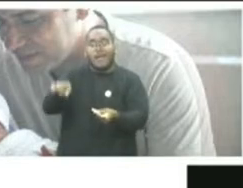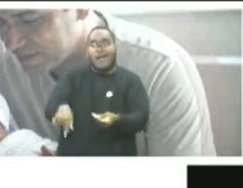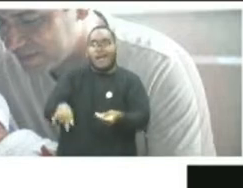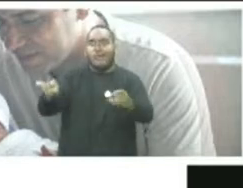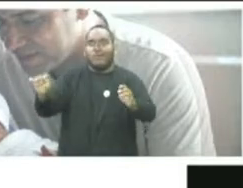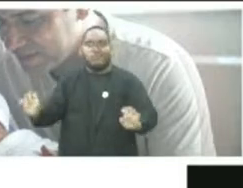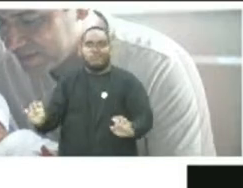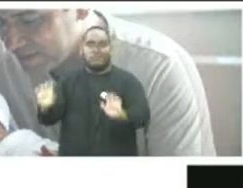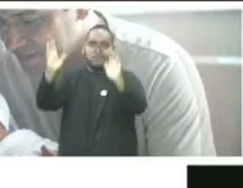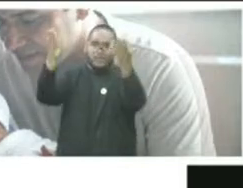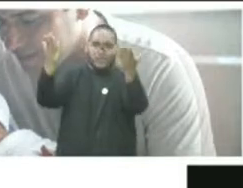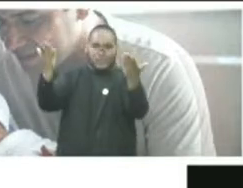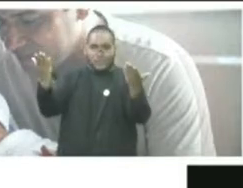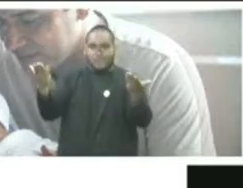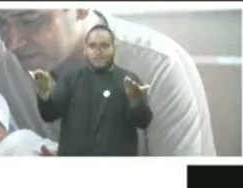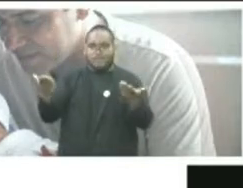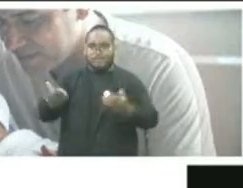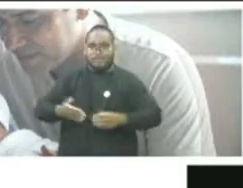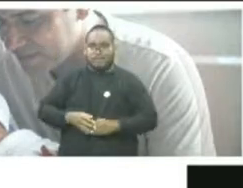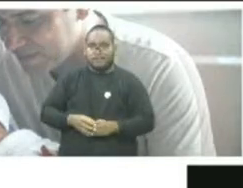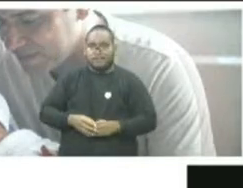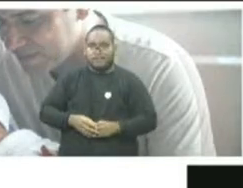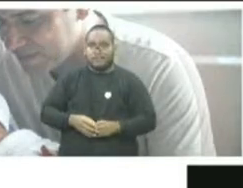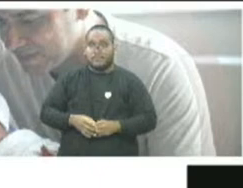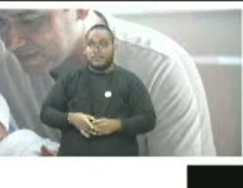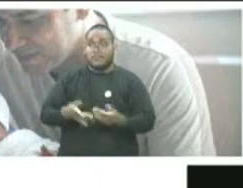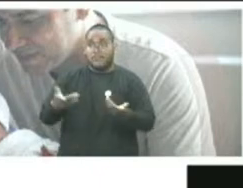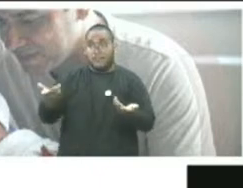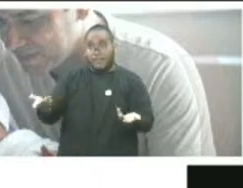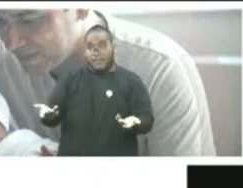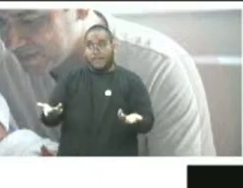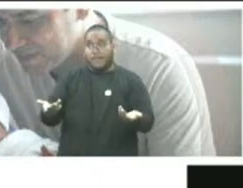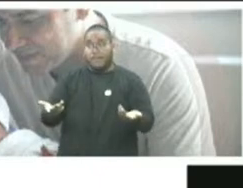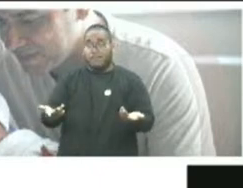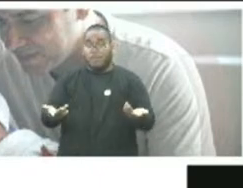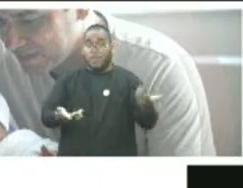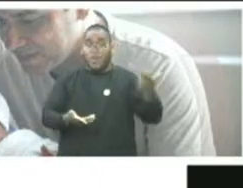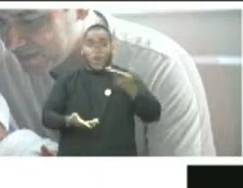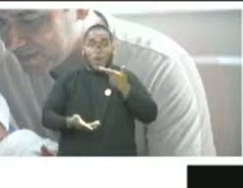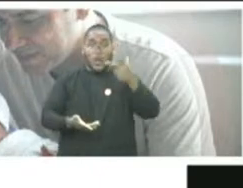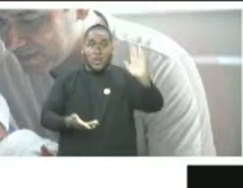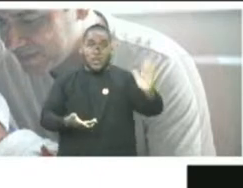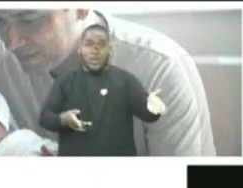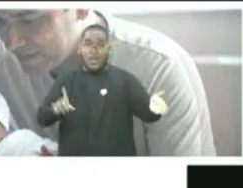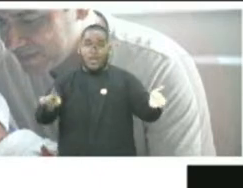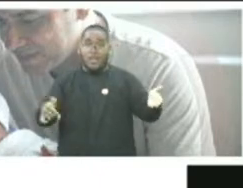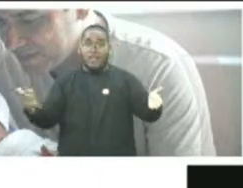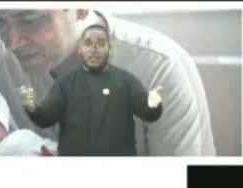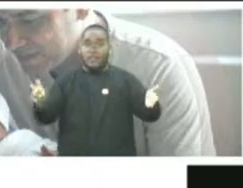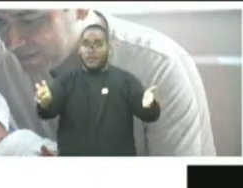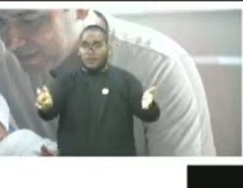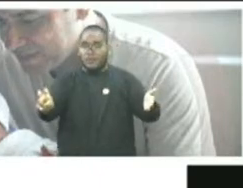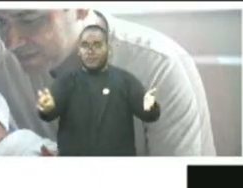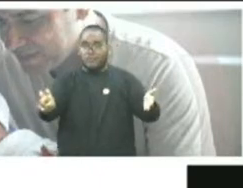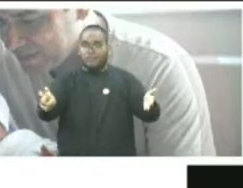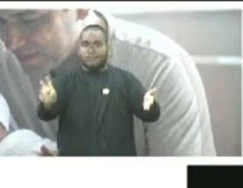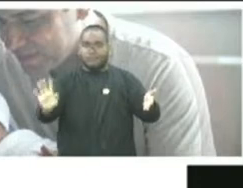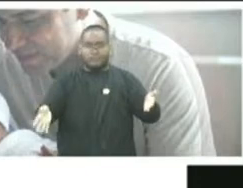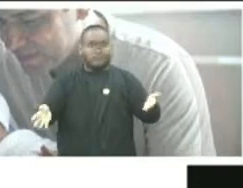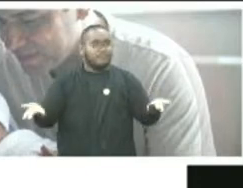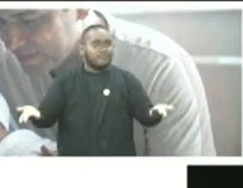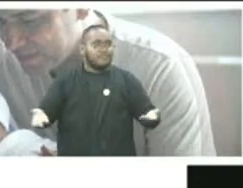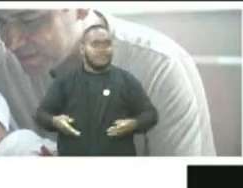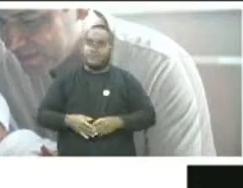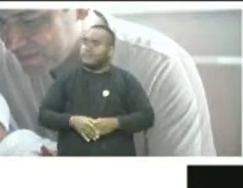que, como está dito, é o 15º. Pode passar o próximo? Então,